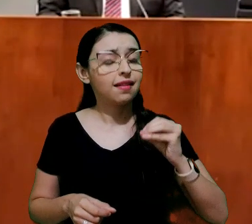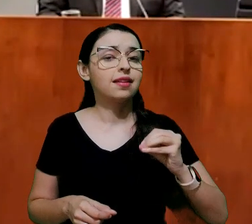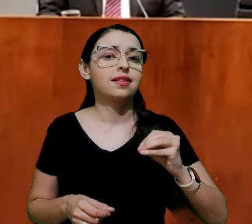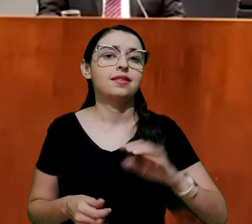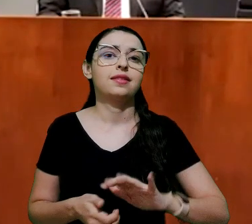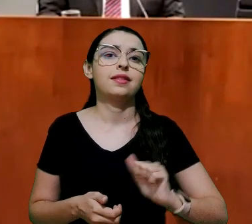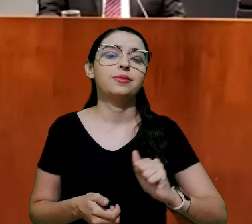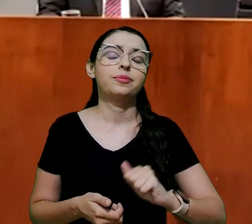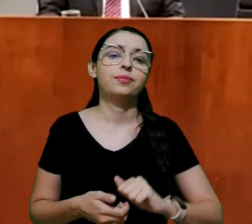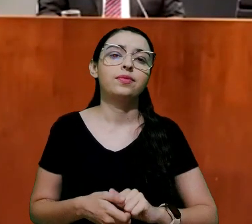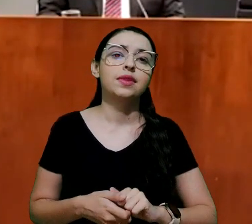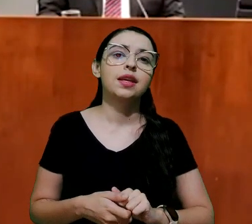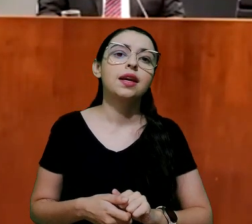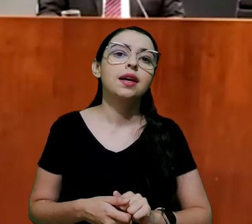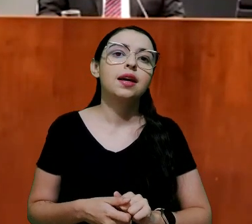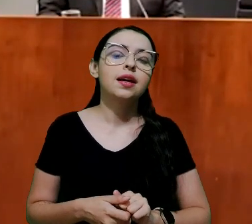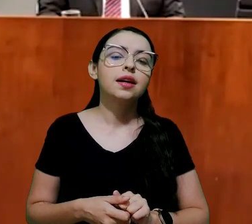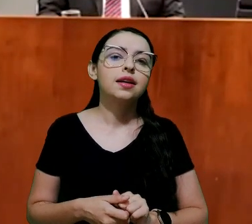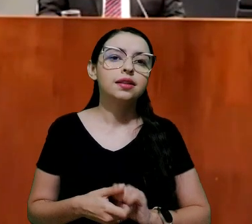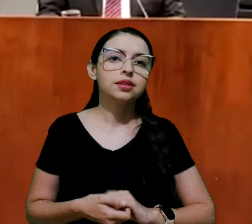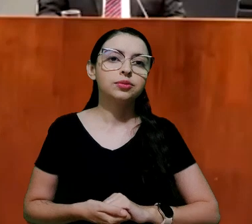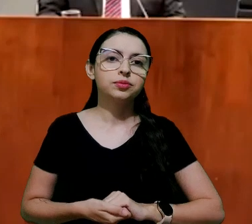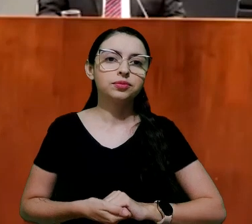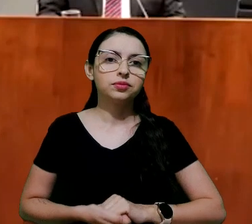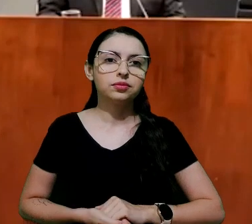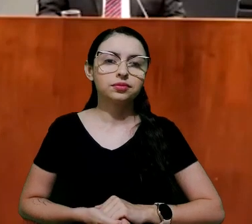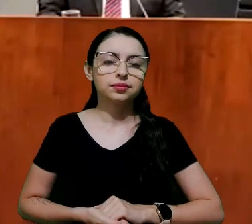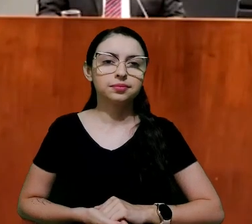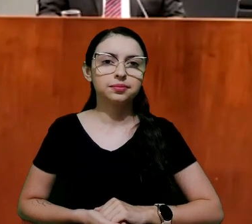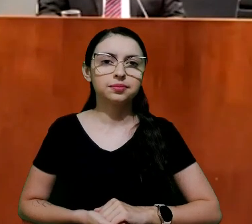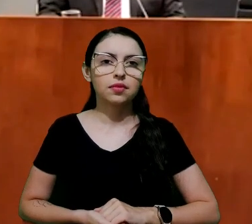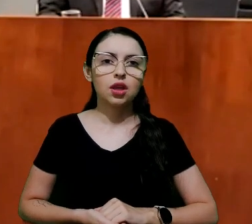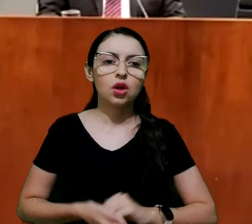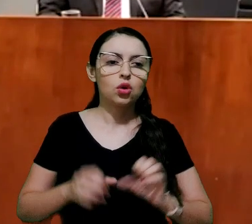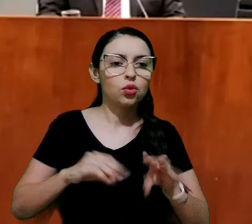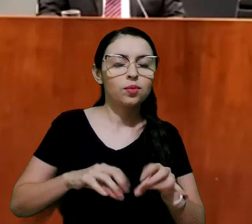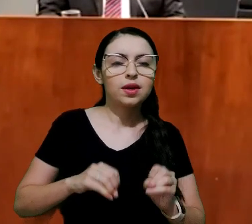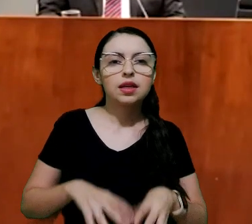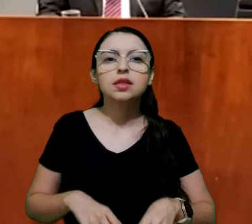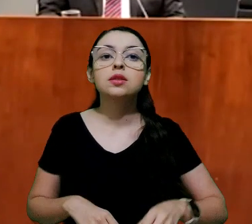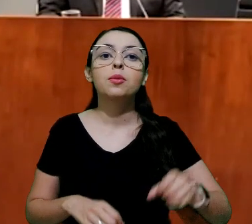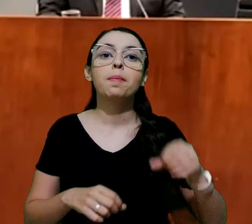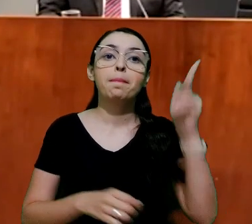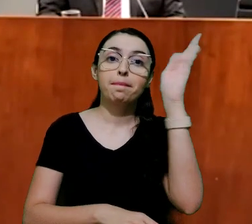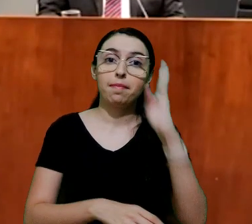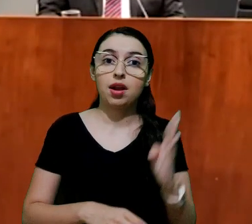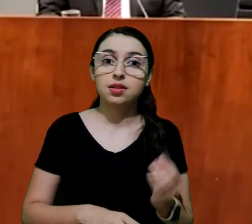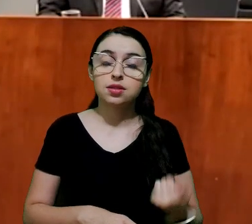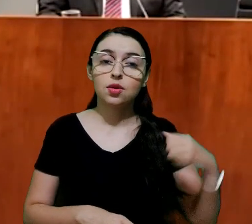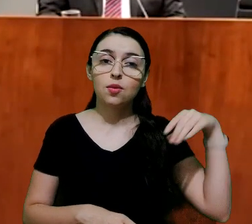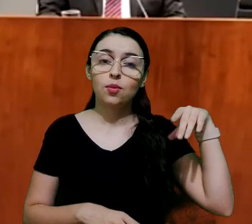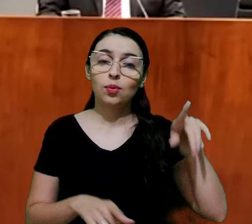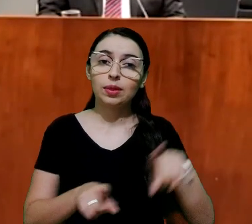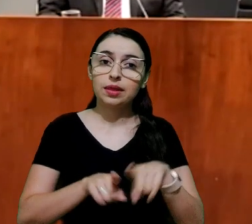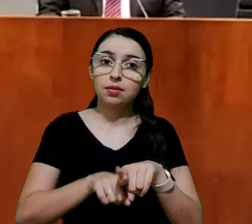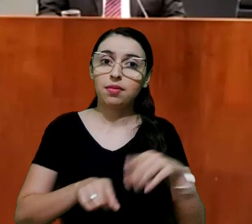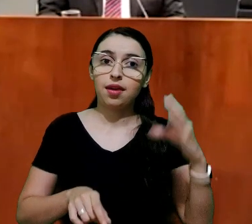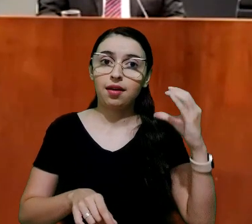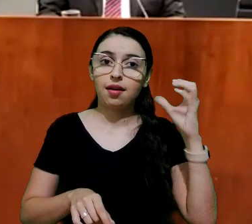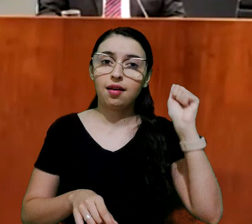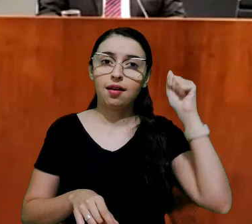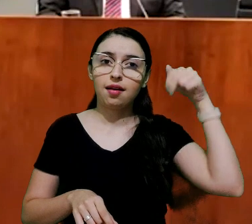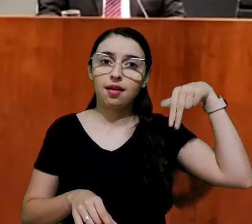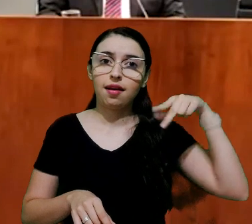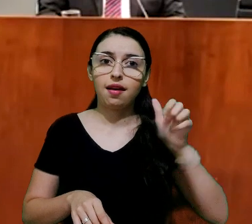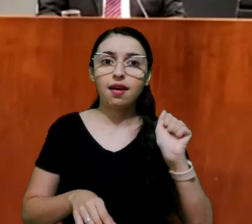de Arbitragem e Mediação da Câmara de Comércio Brasil-Canadá. É desembargadora aposentada do Tribunal de Justiça do Estado de São Paulo e foi